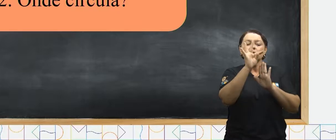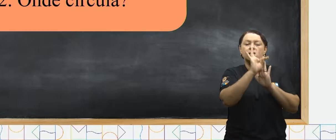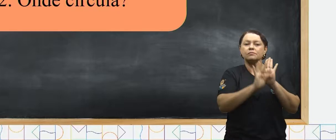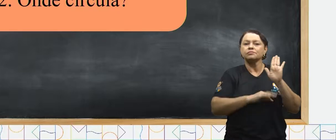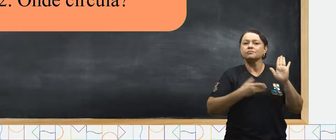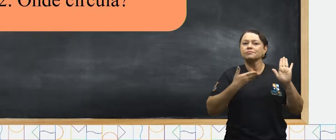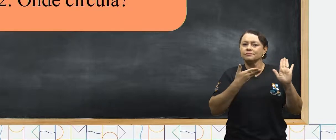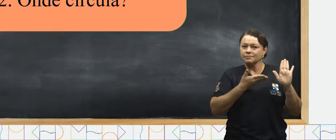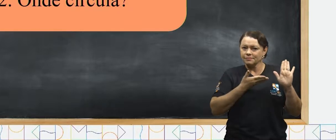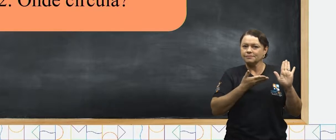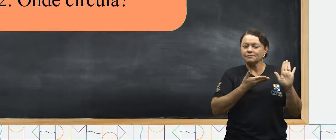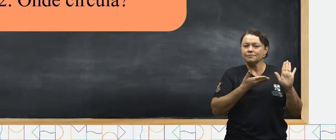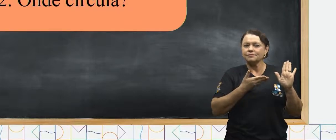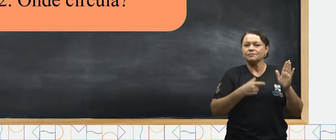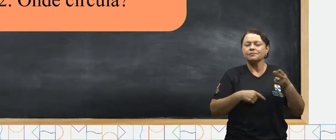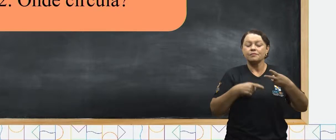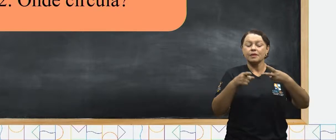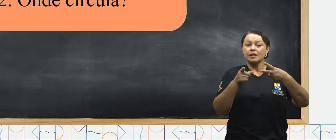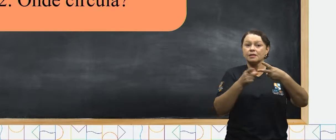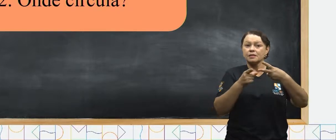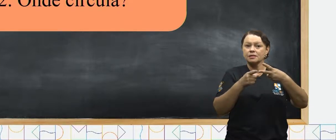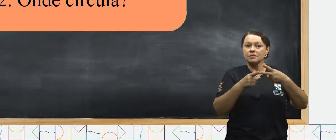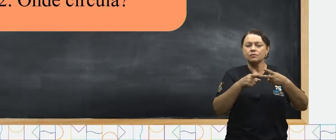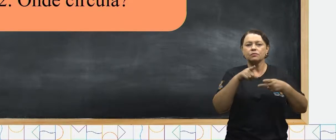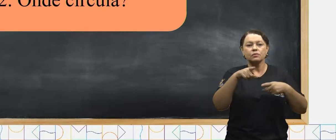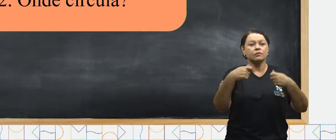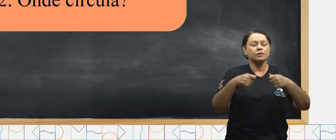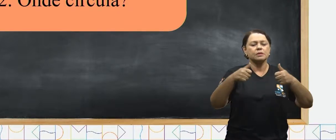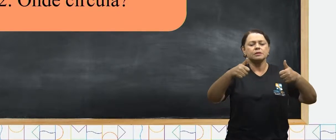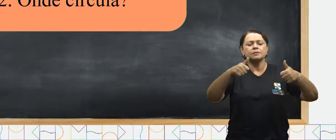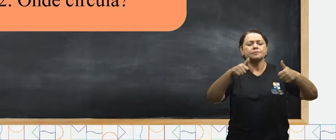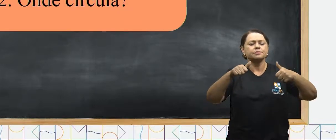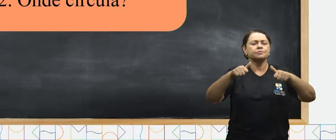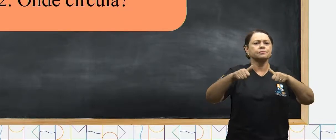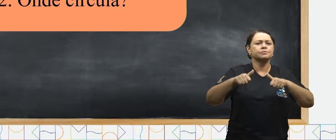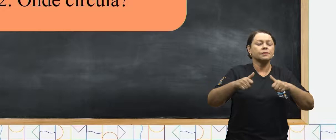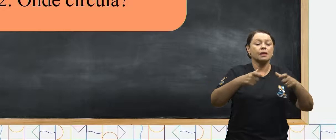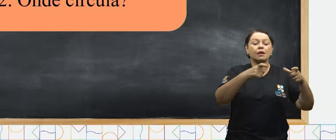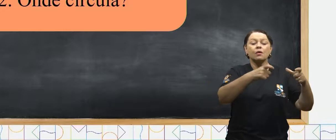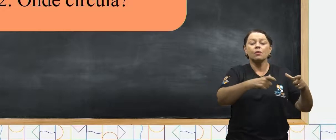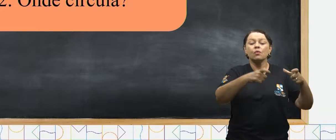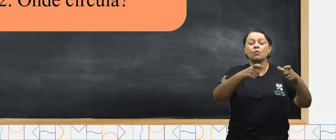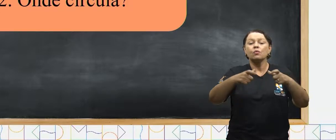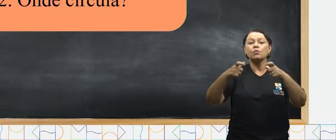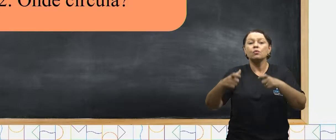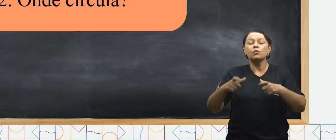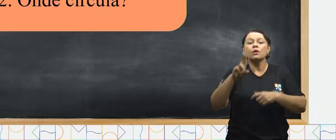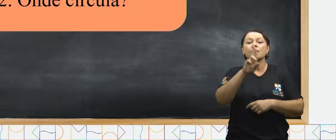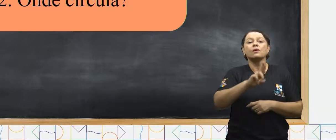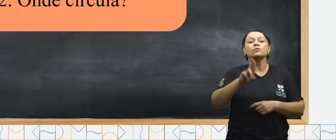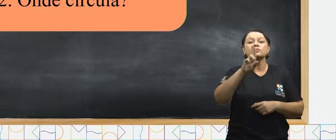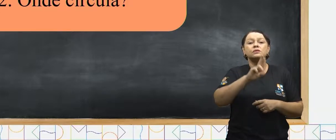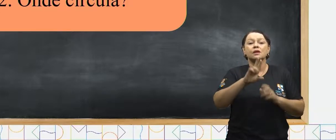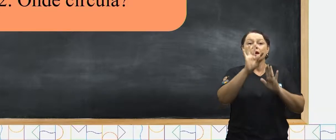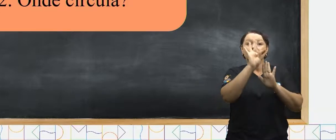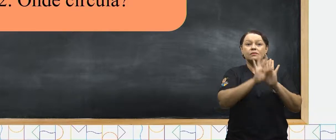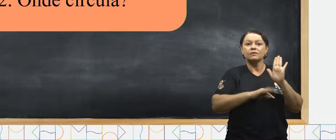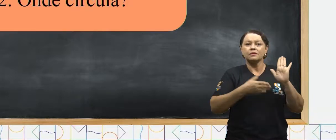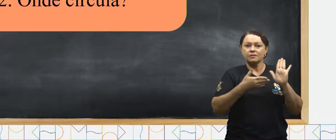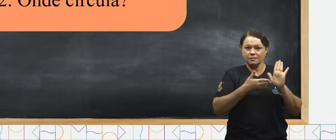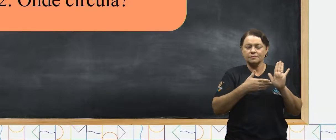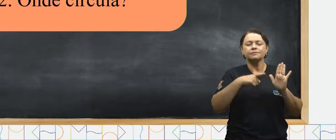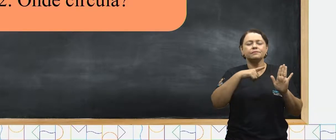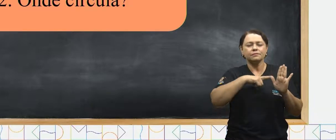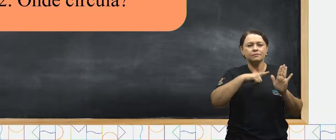texto. Segundo ponto, você precisa analisar o lugar de circulação daquele texto. Existem